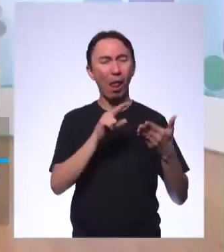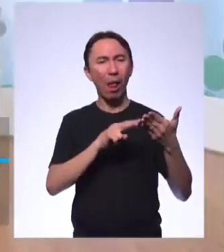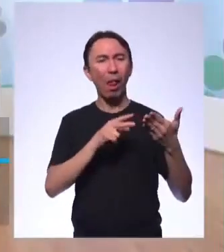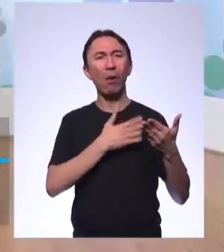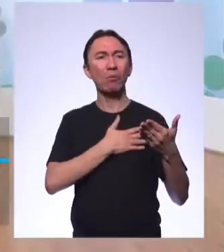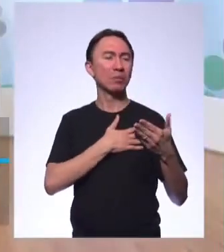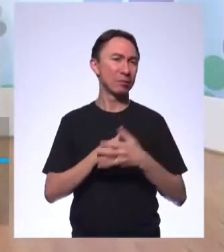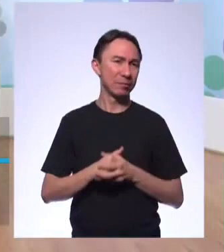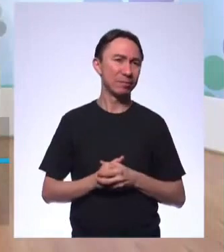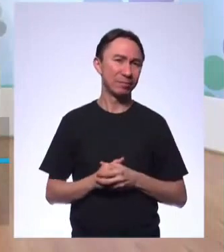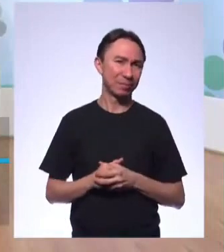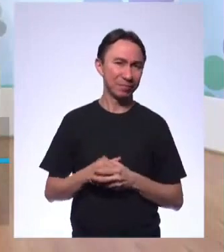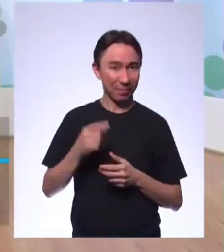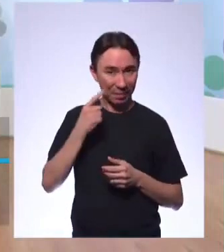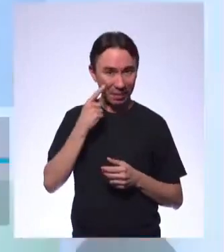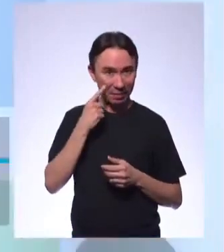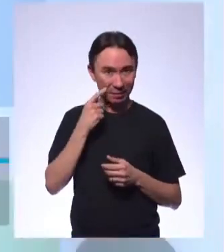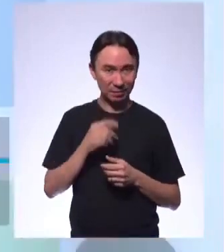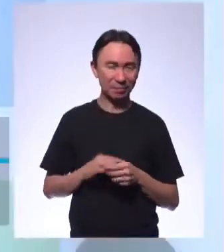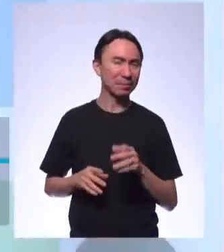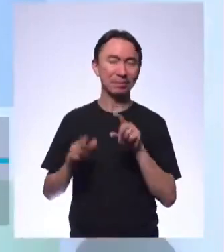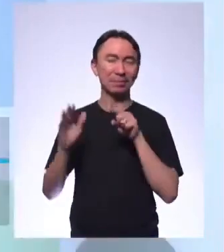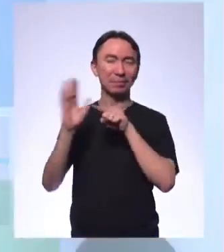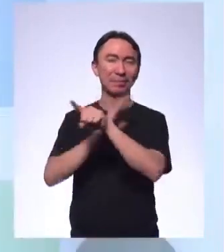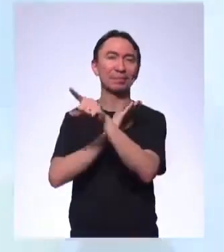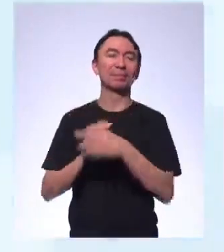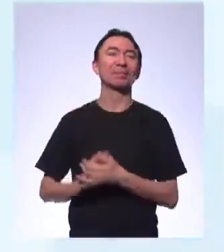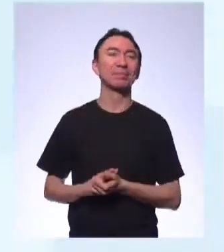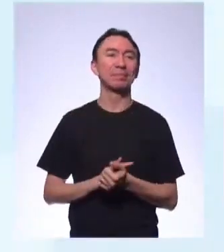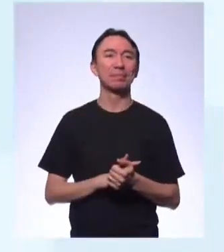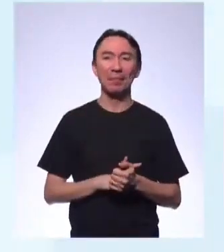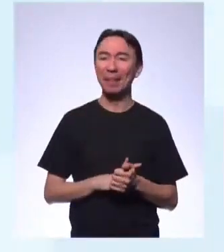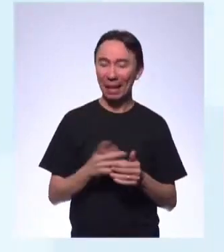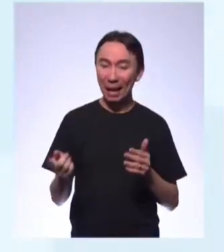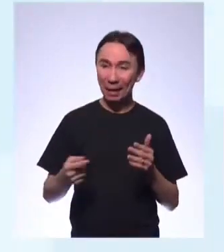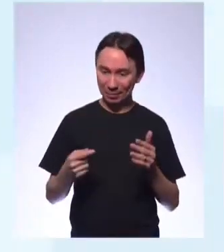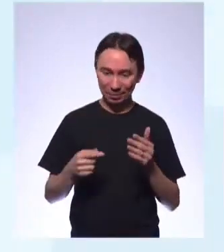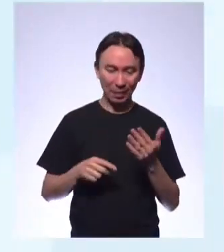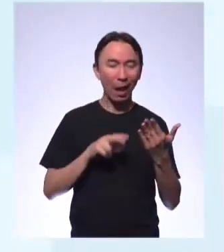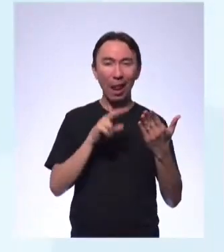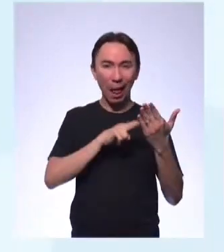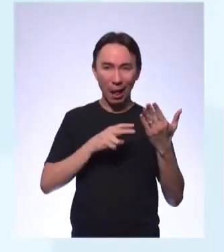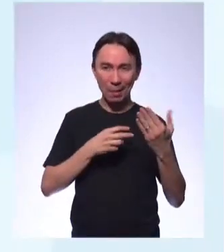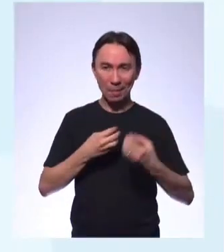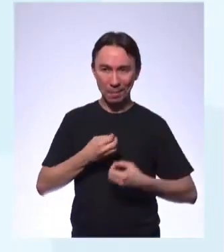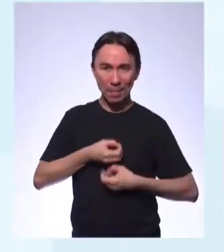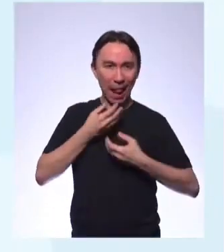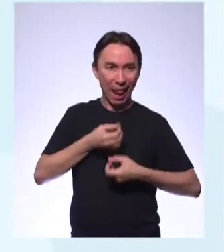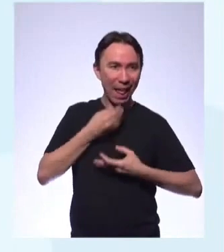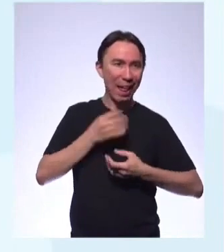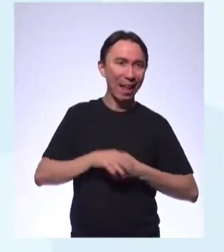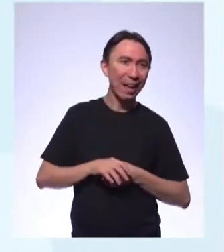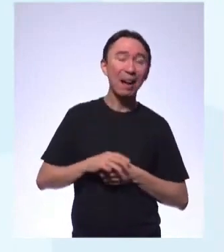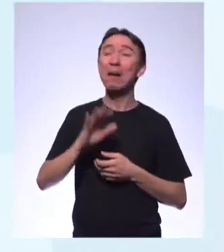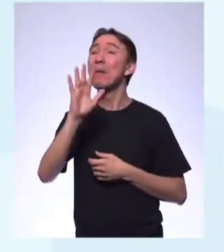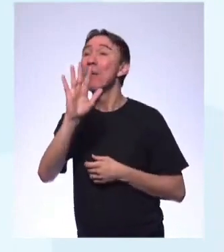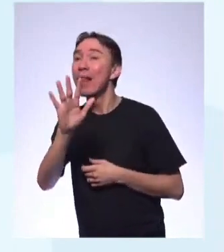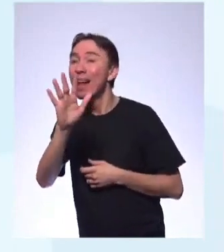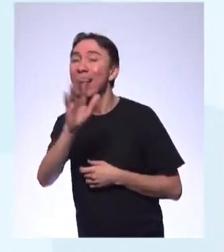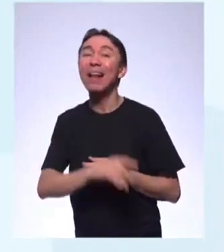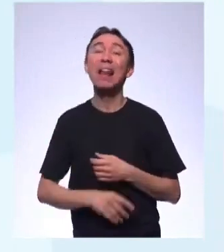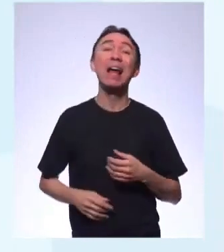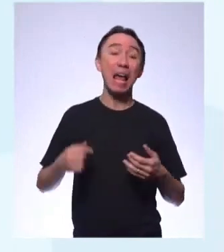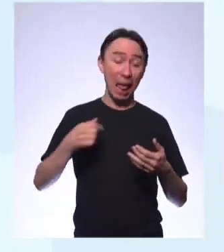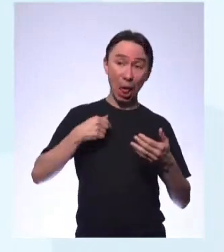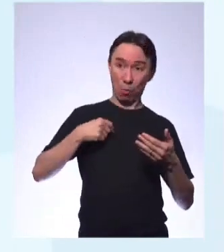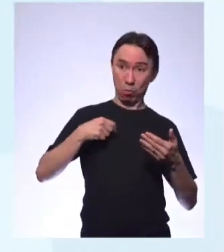romântico. romantismo. A partir do que é, agora vamos para a questão. A partir do que é apresentado no poema, qual é a intenção do